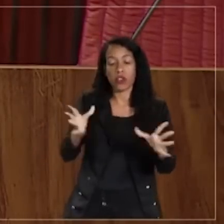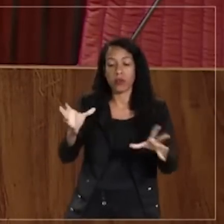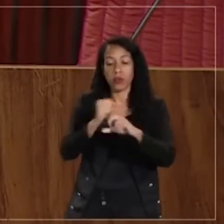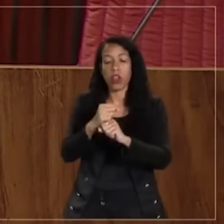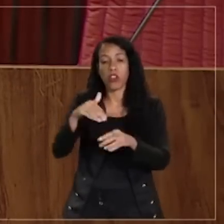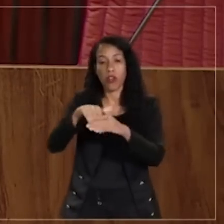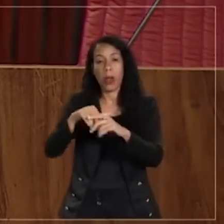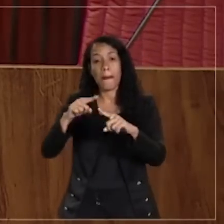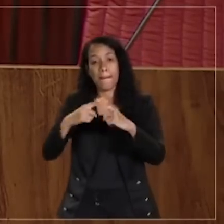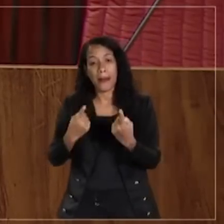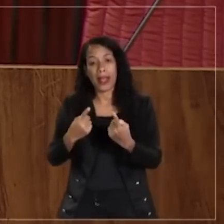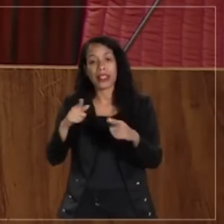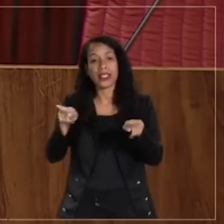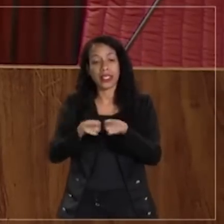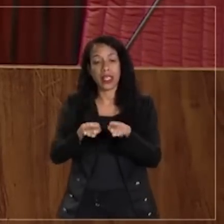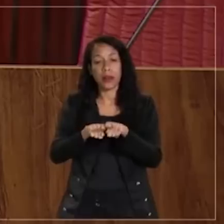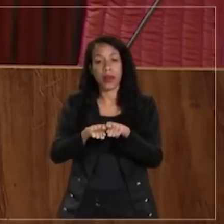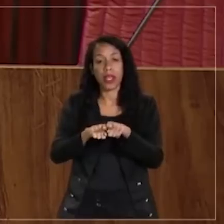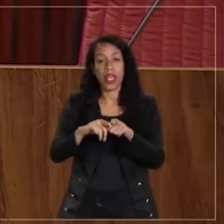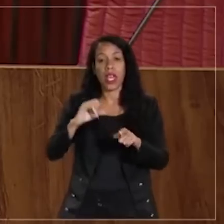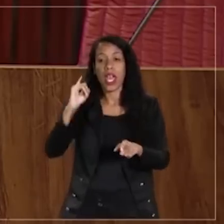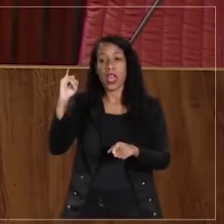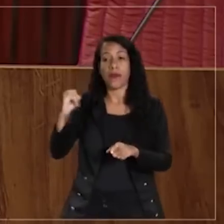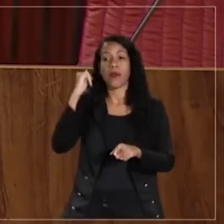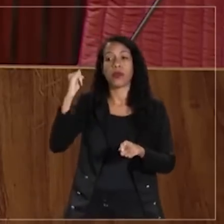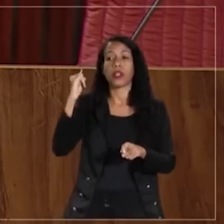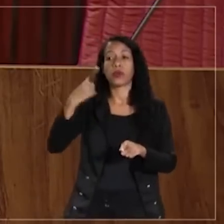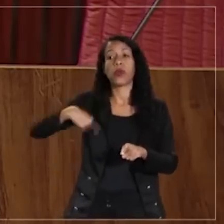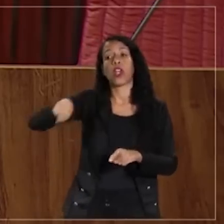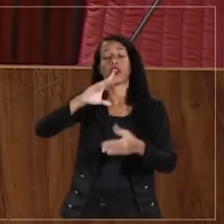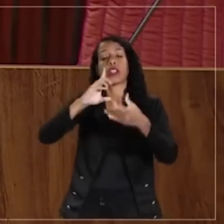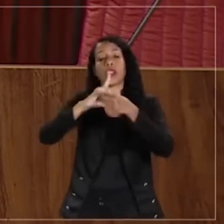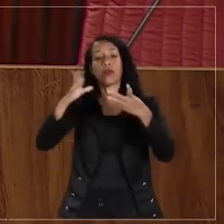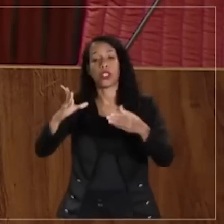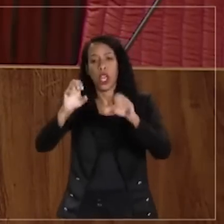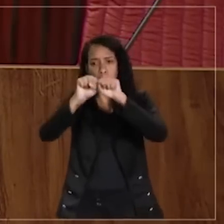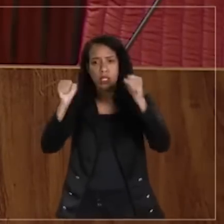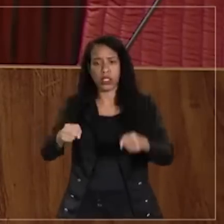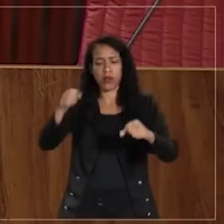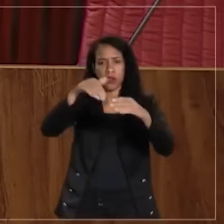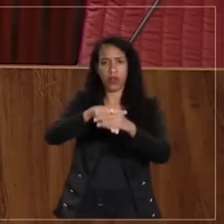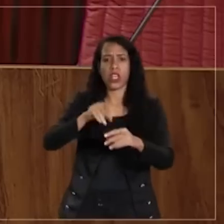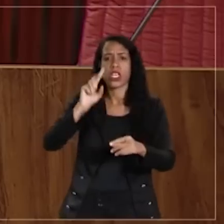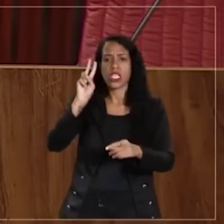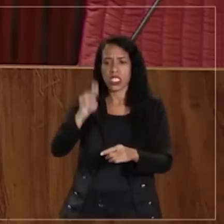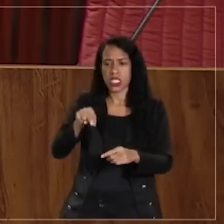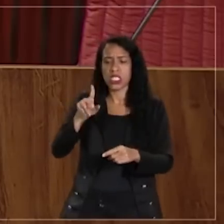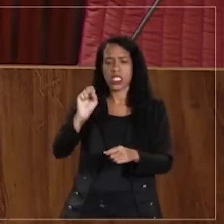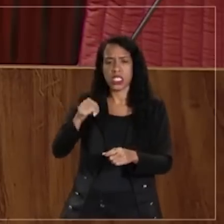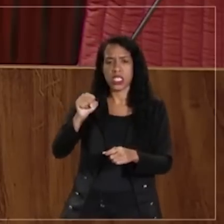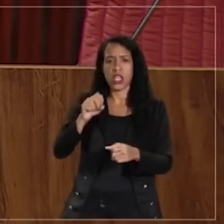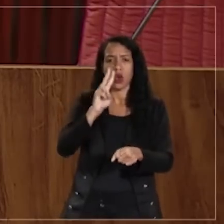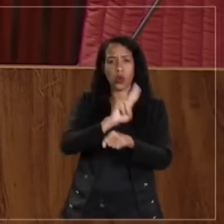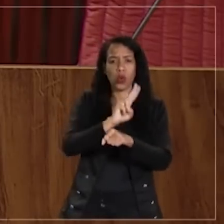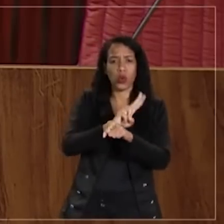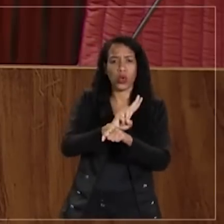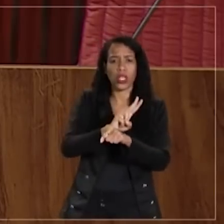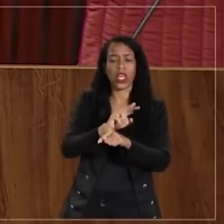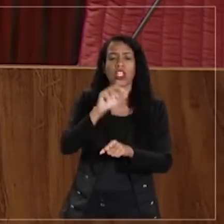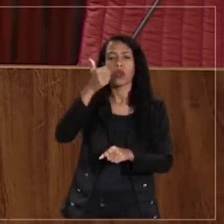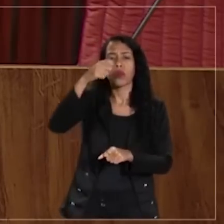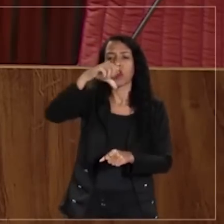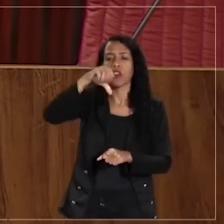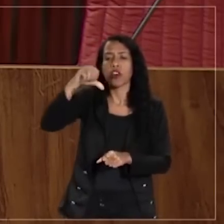de votos, mas a pedra angular de nossa democracia. A urna eletrônica, símbolo da nossa eleição desde